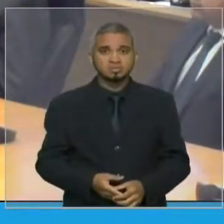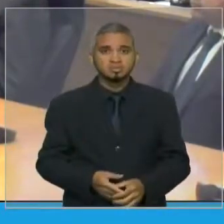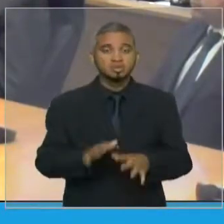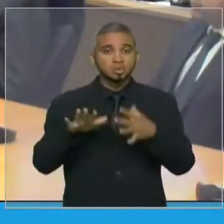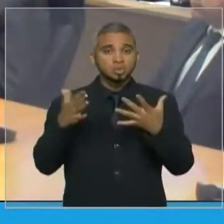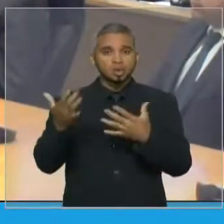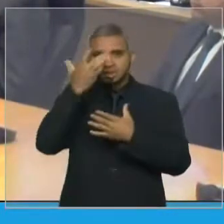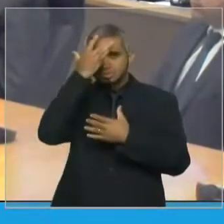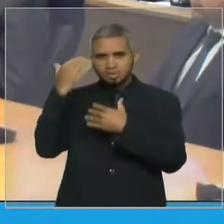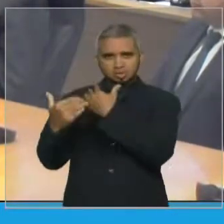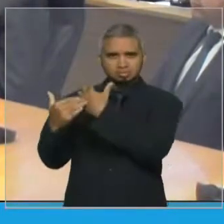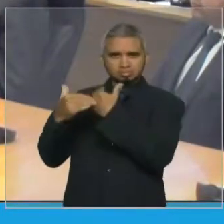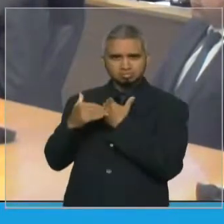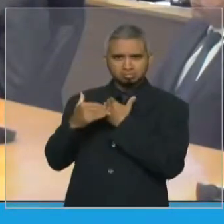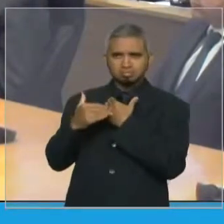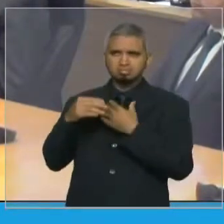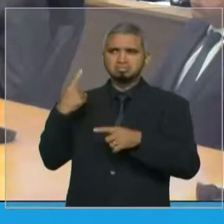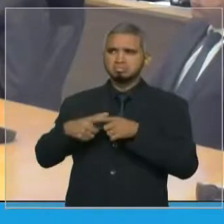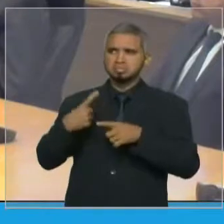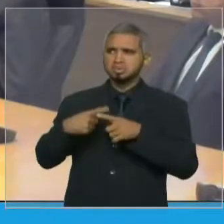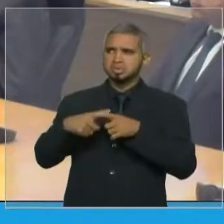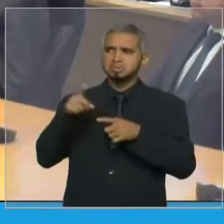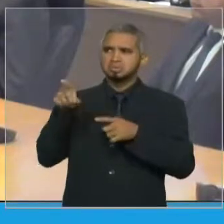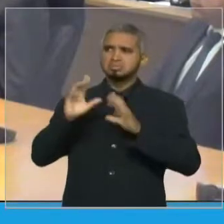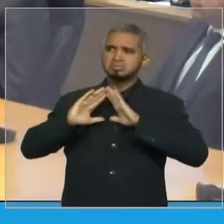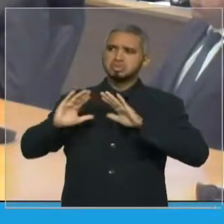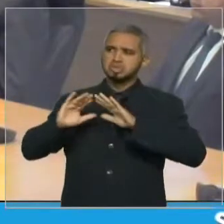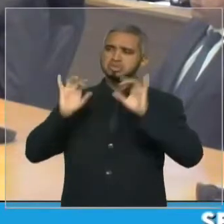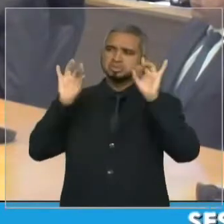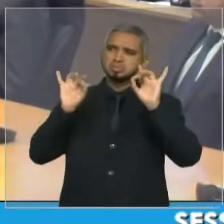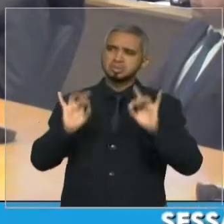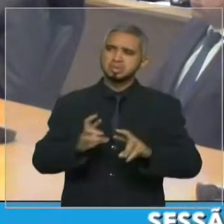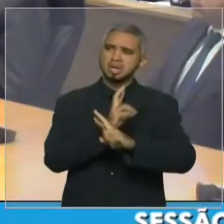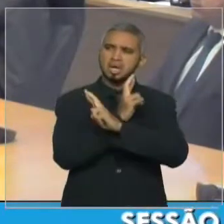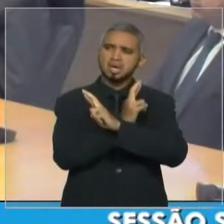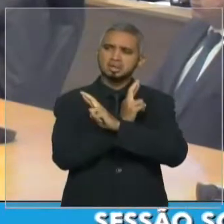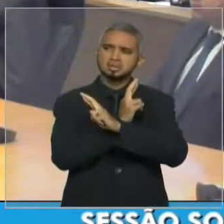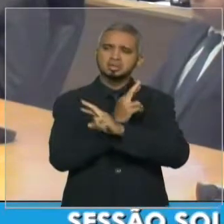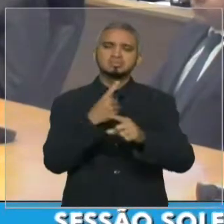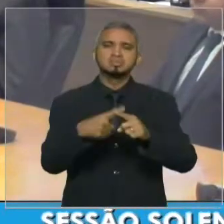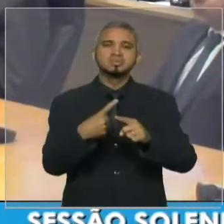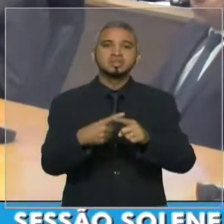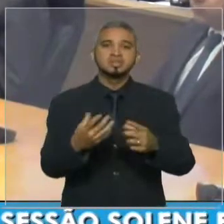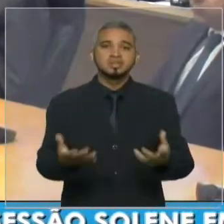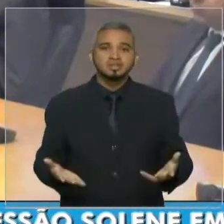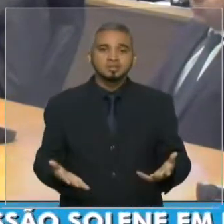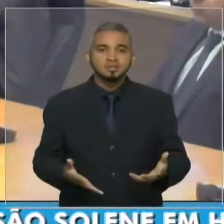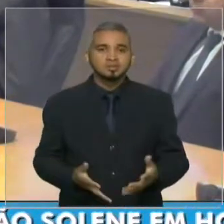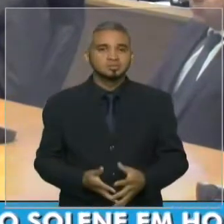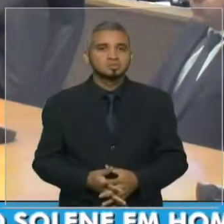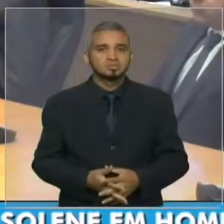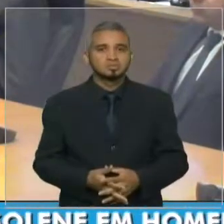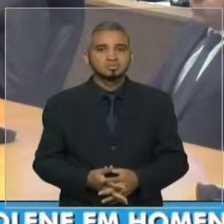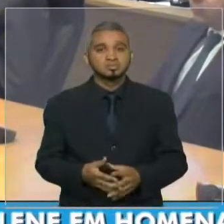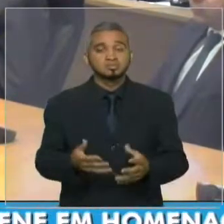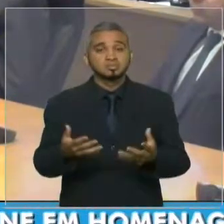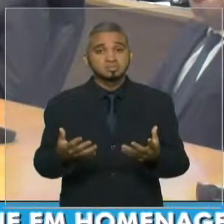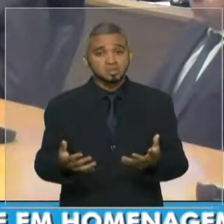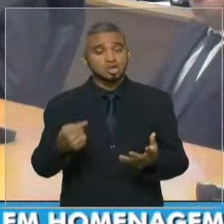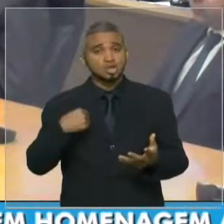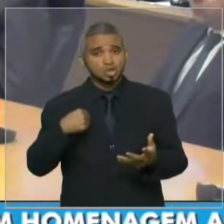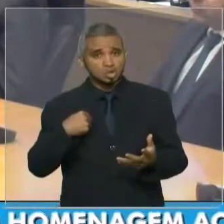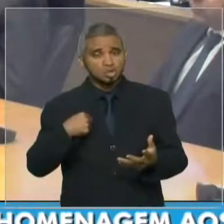lembrado dessa data histórica dos 50 anos da Receita Federal, além das razões